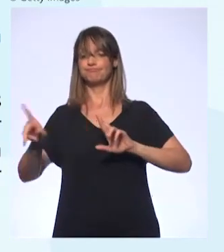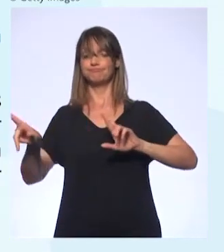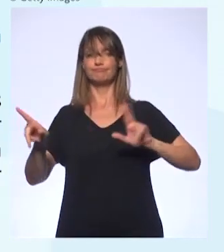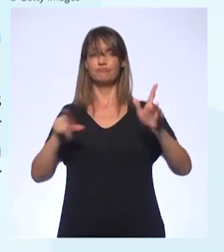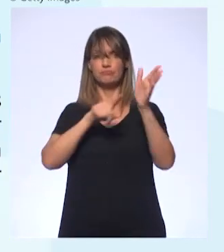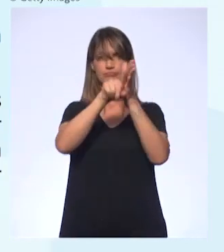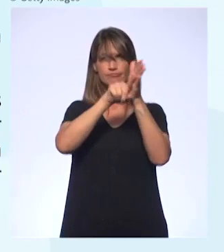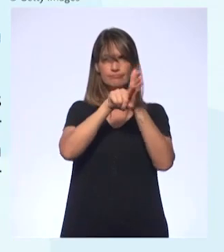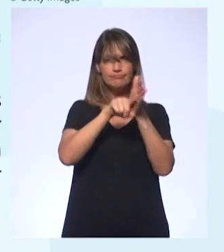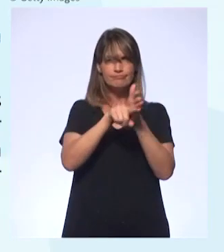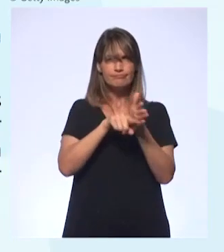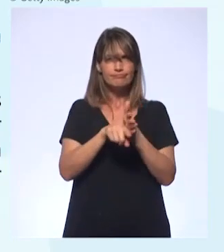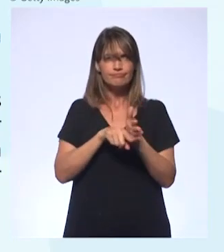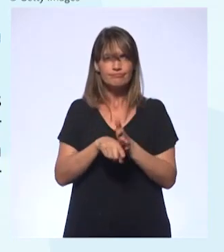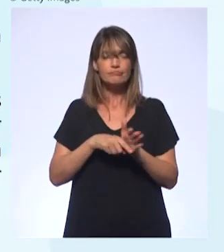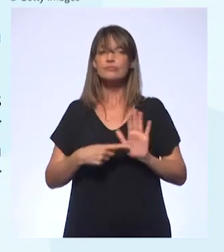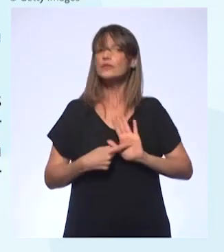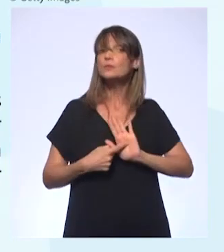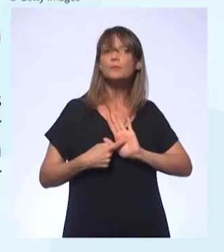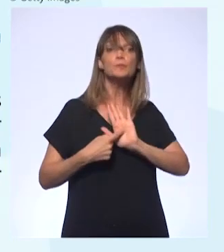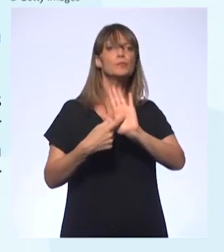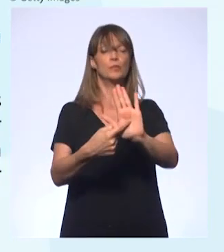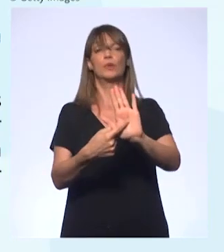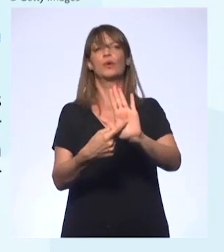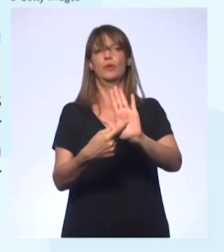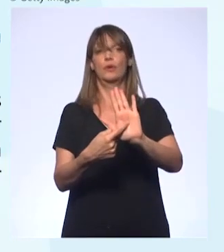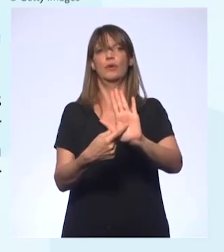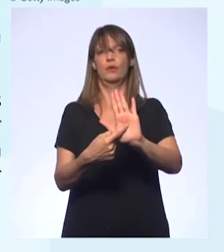né, de expor uma das faces